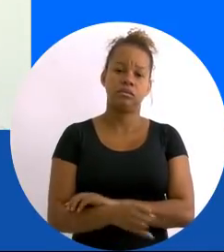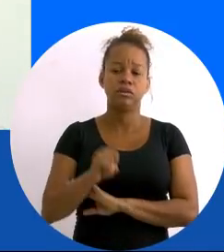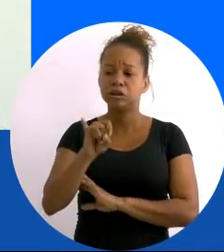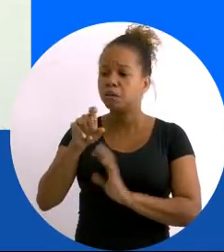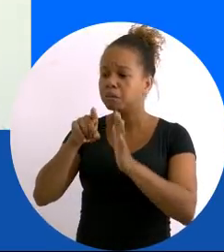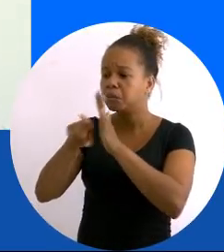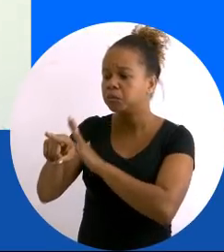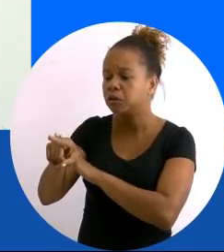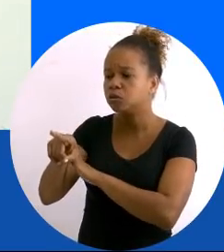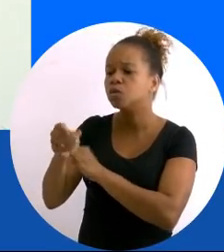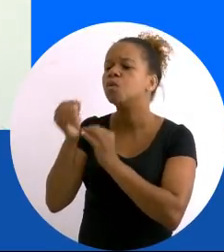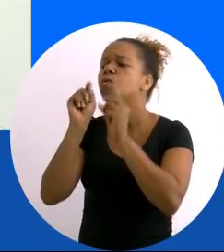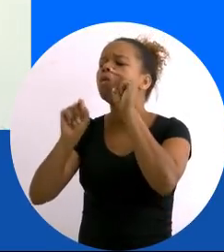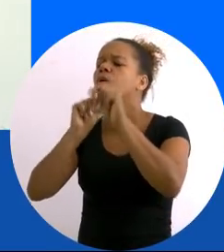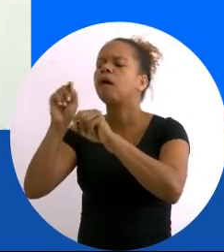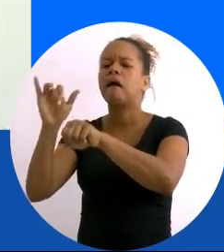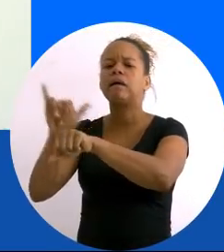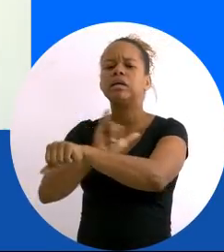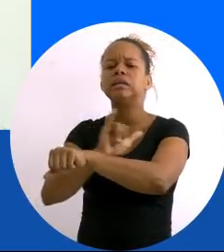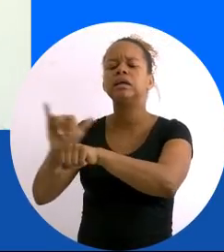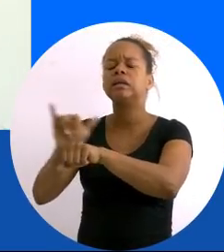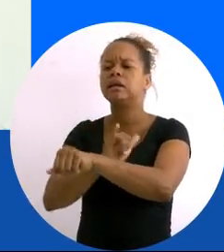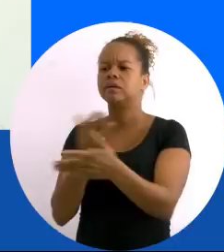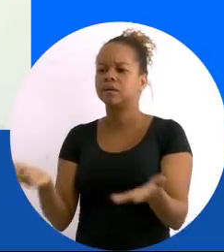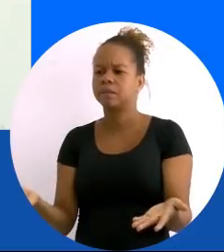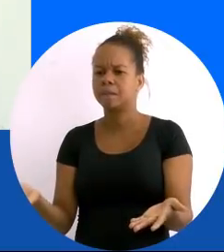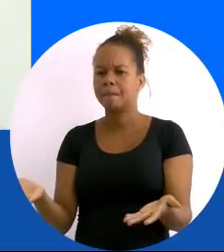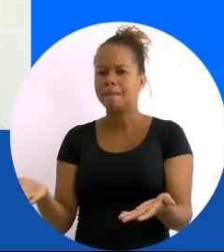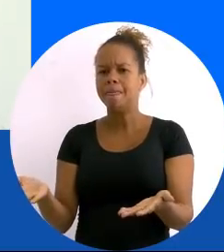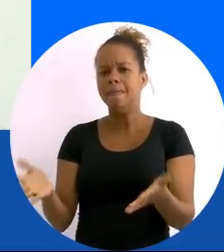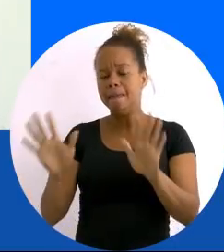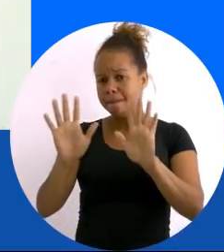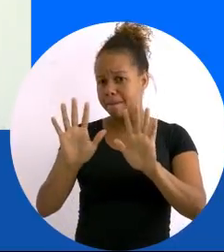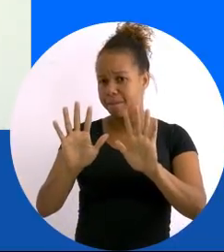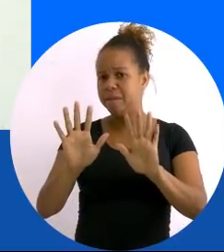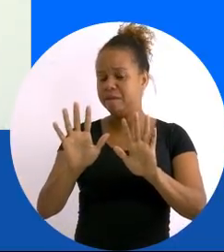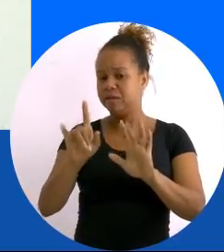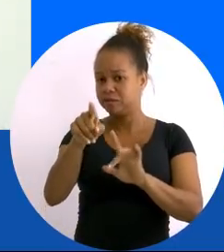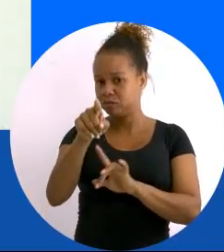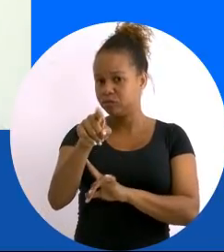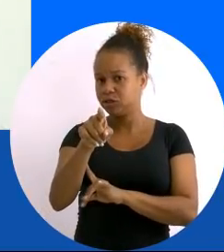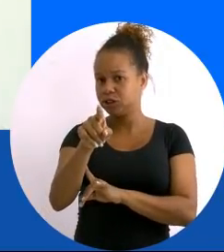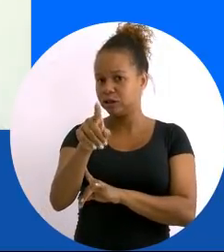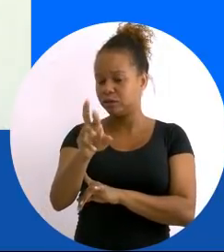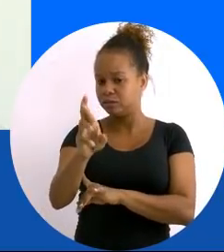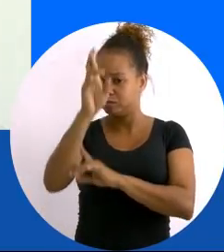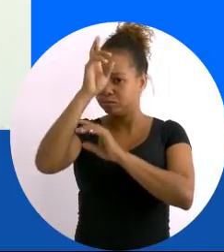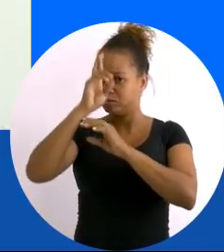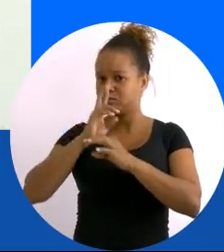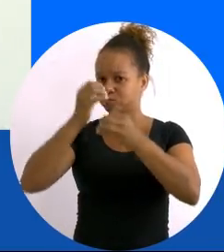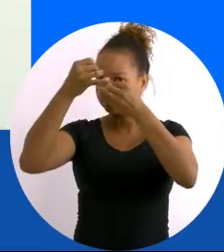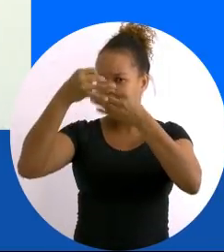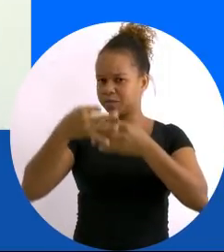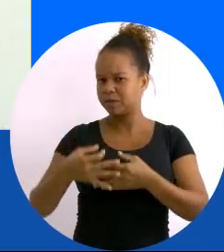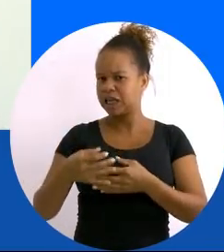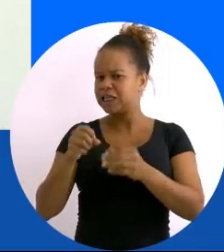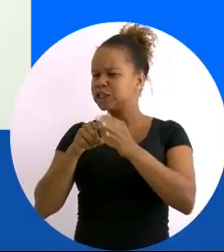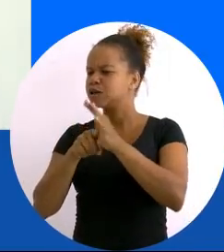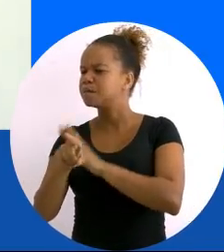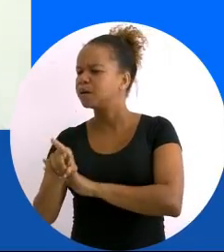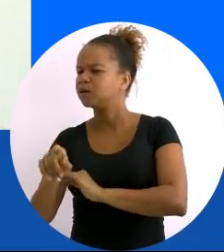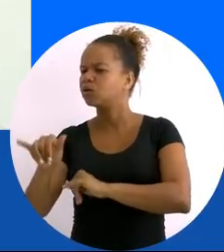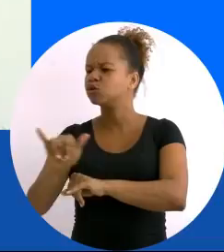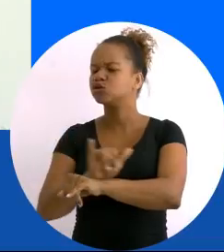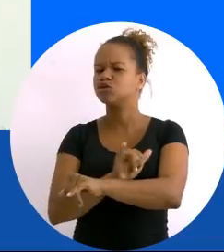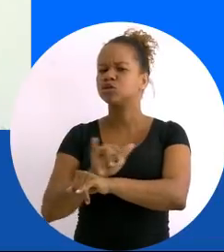Se eu te perguntasse o que é estratégia, provavelmente você ia me dar uma definição. Se eu perguntasse o